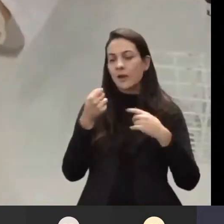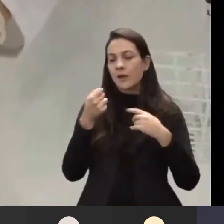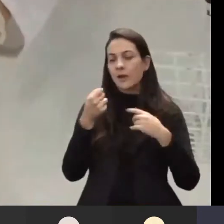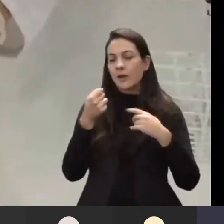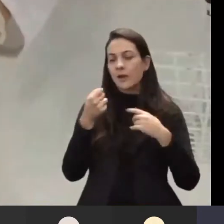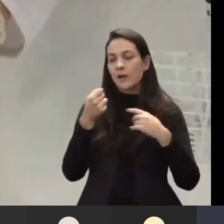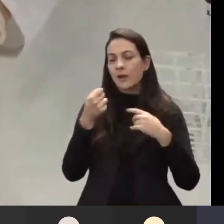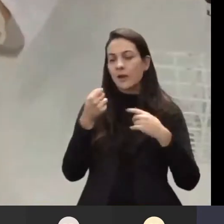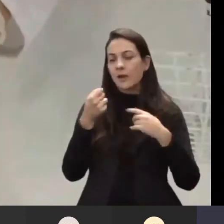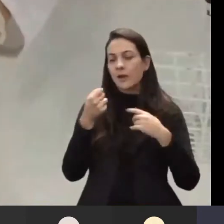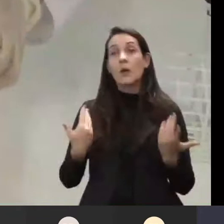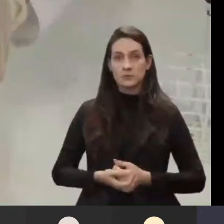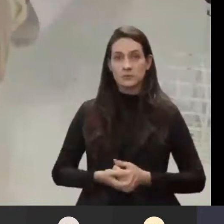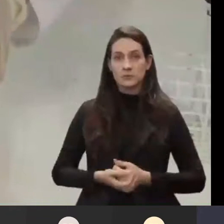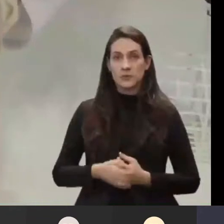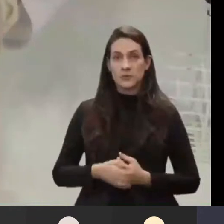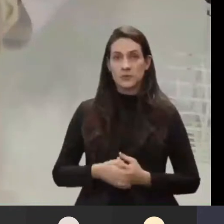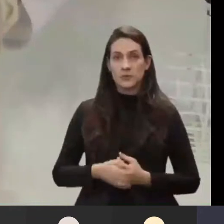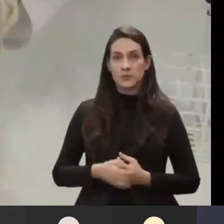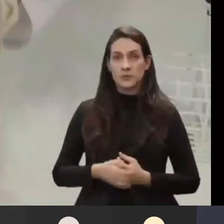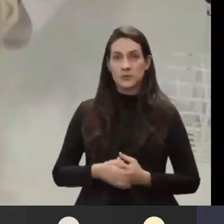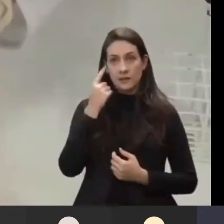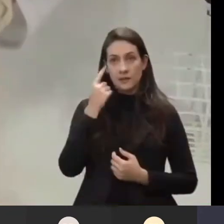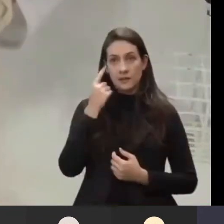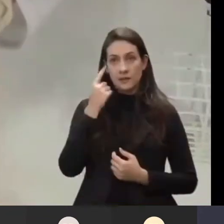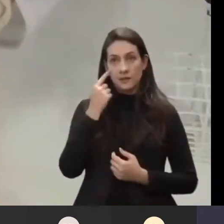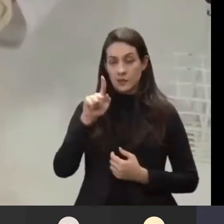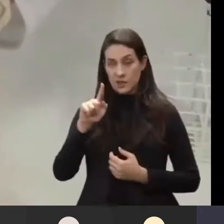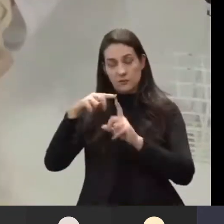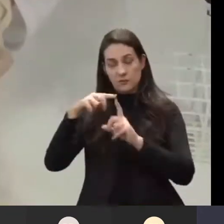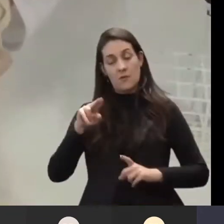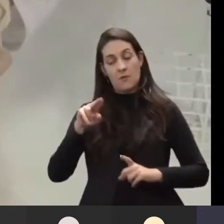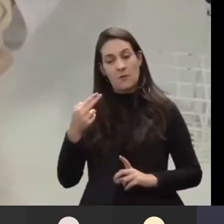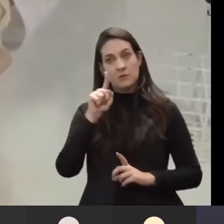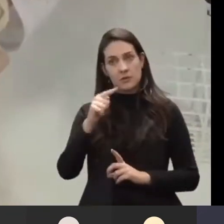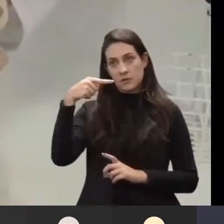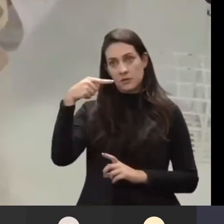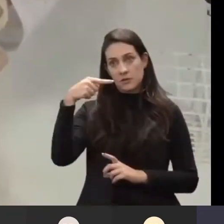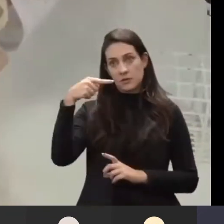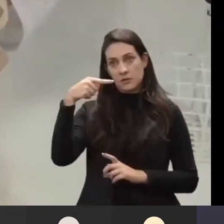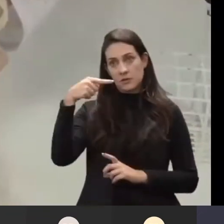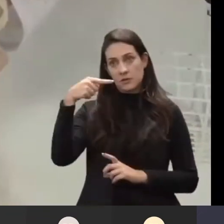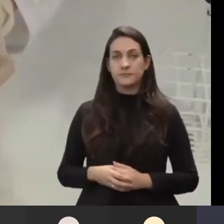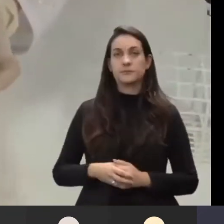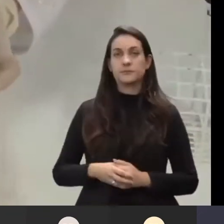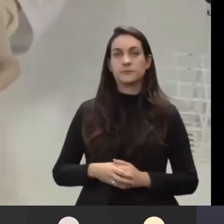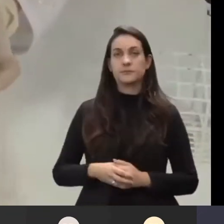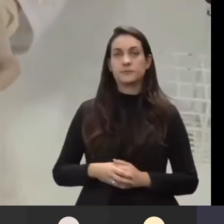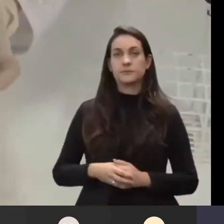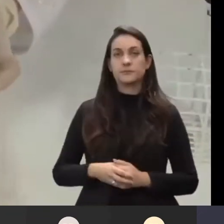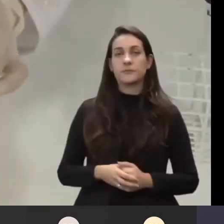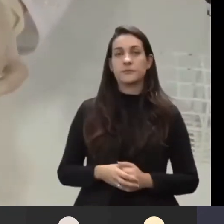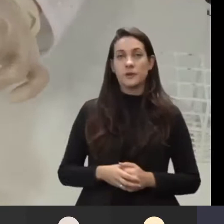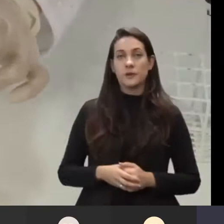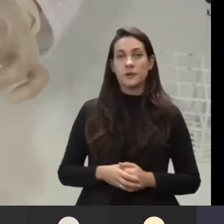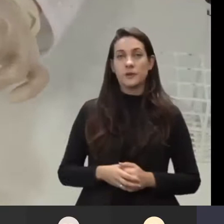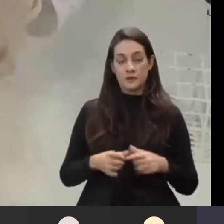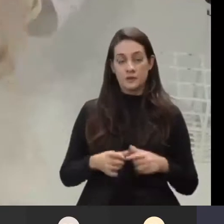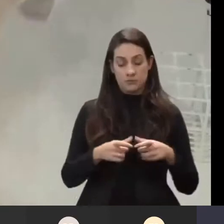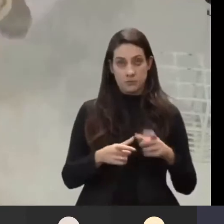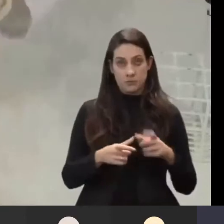mais eficazes, na bactéria gram positiva ou na bactéria gram negativa. Aí você pega outra placa de